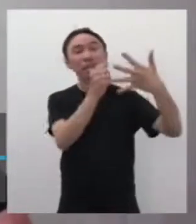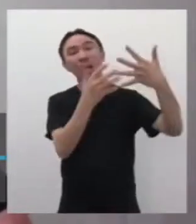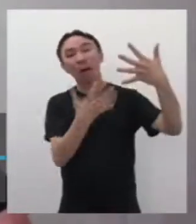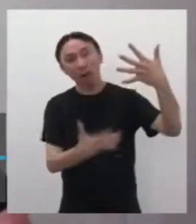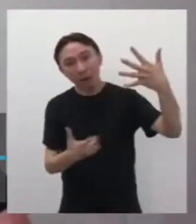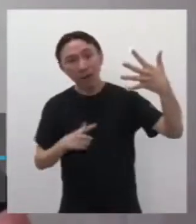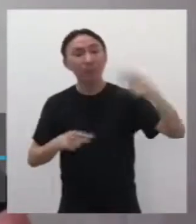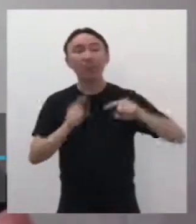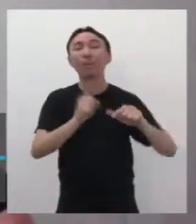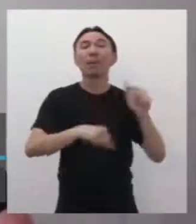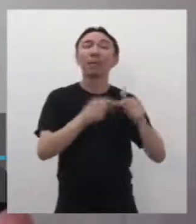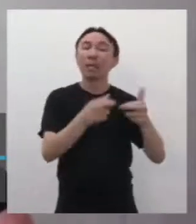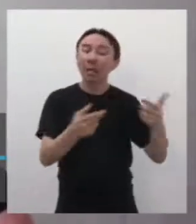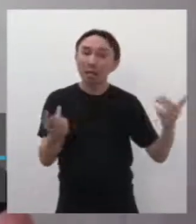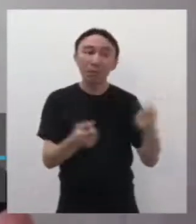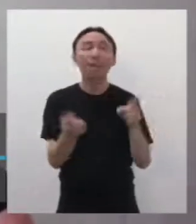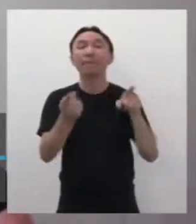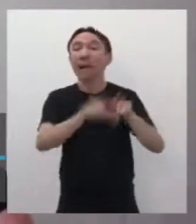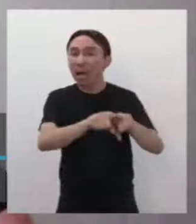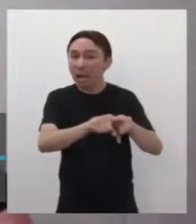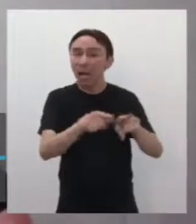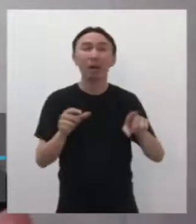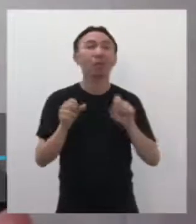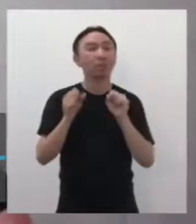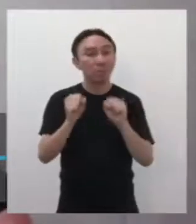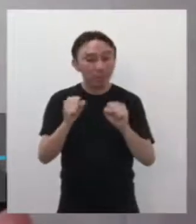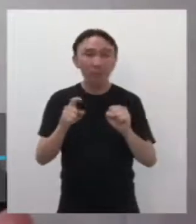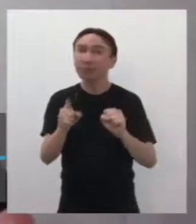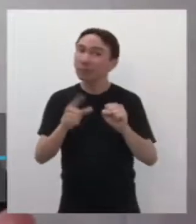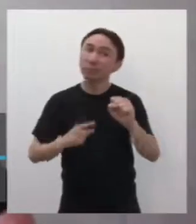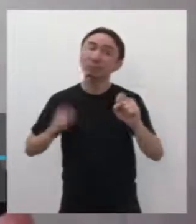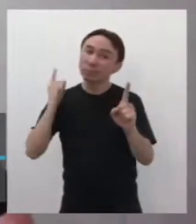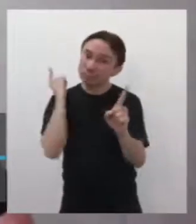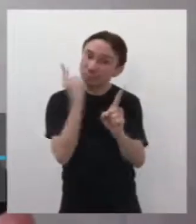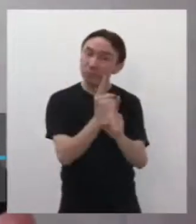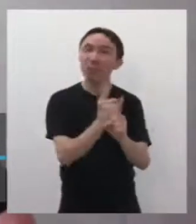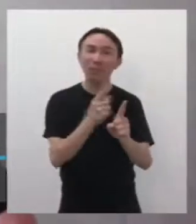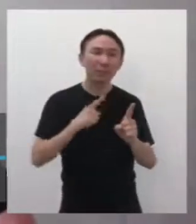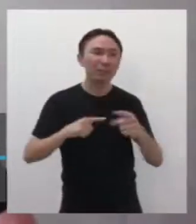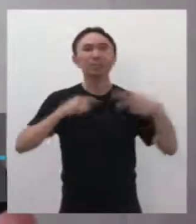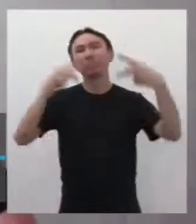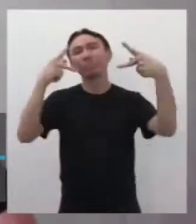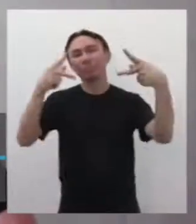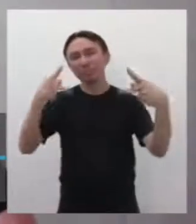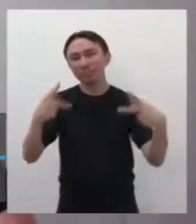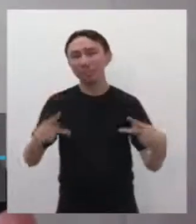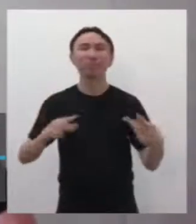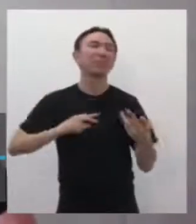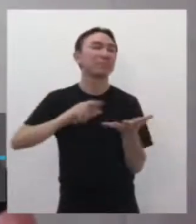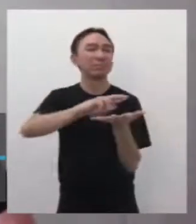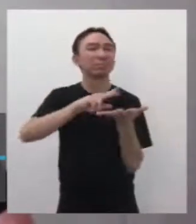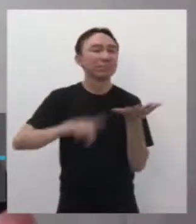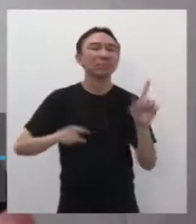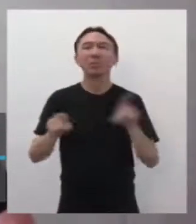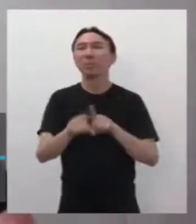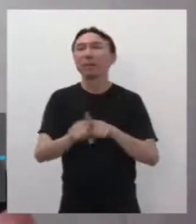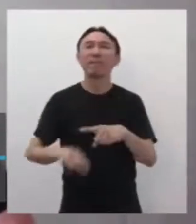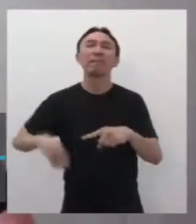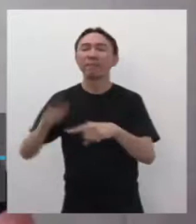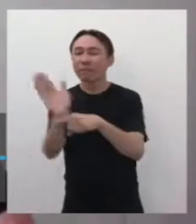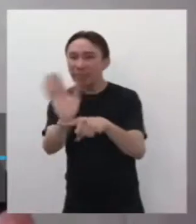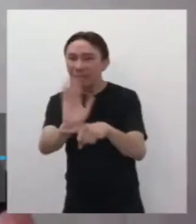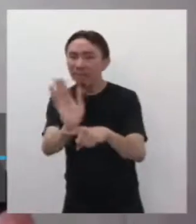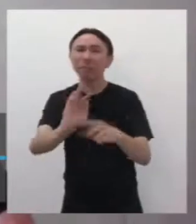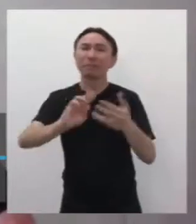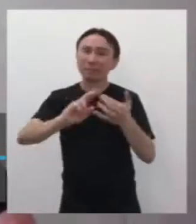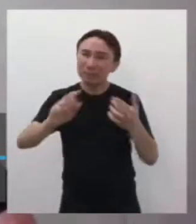uma apresentação que fala de todas as plataformas e também algumas outras apresentações e vídeos e tutoriais